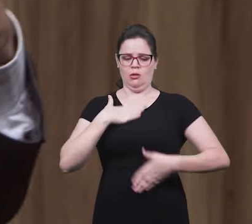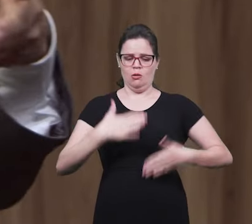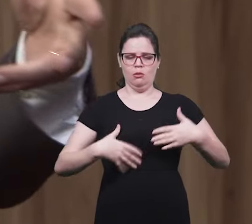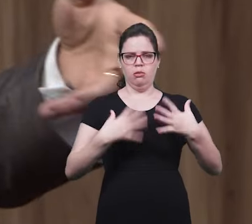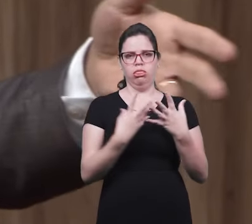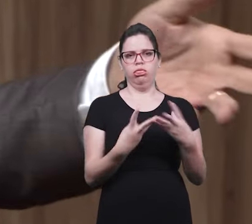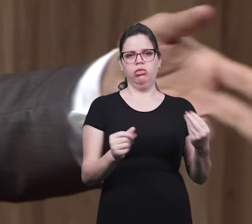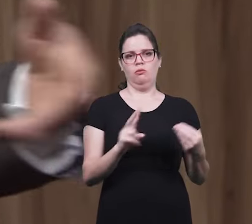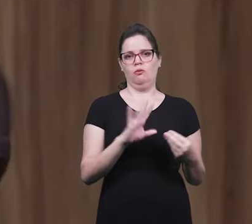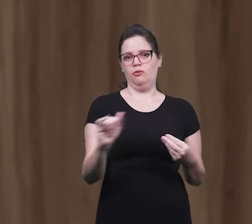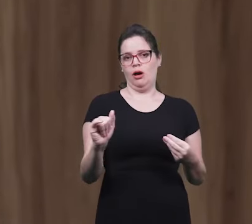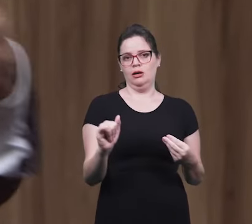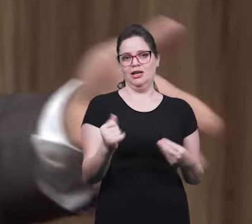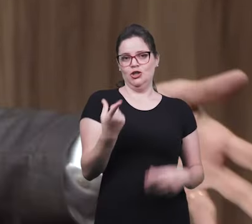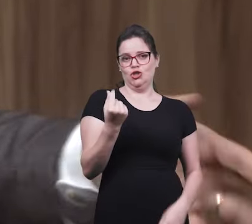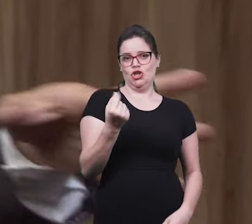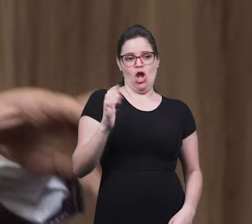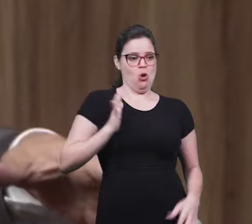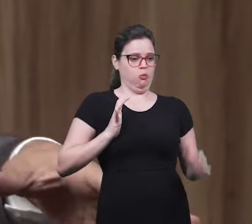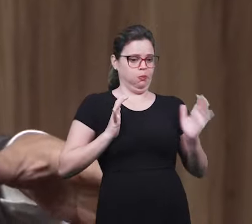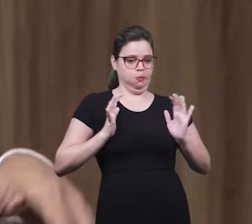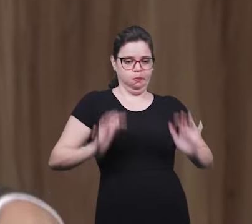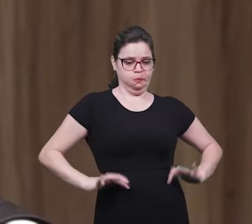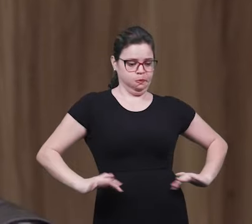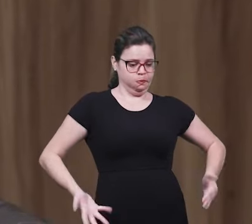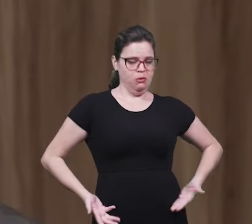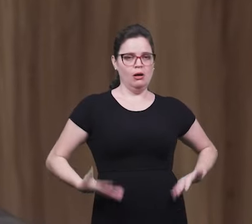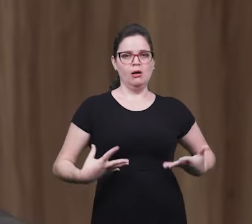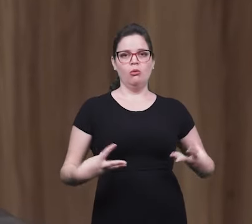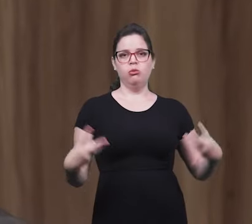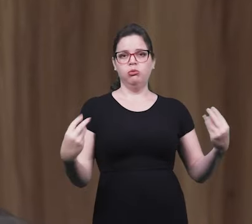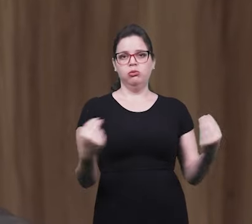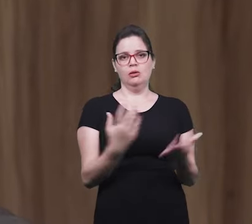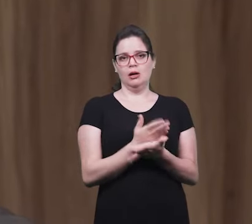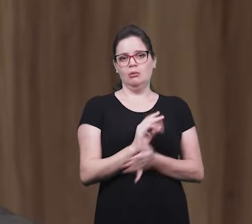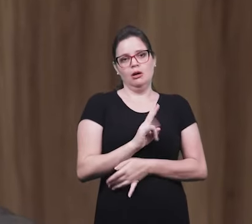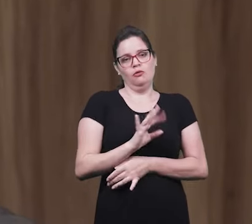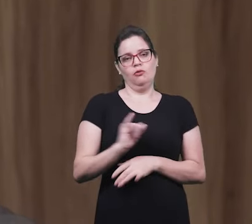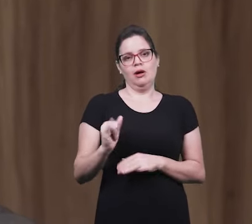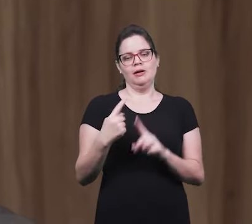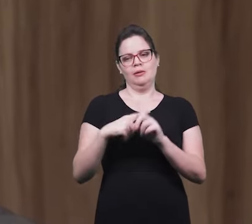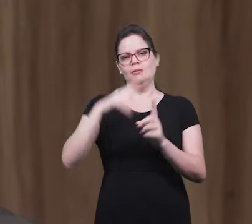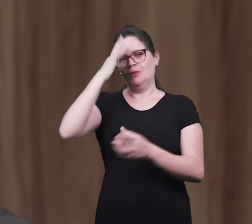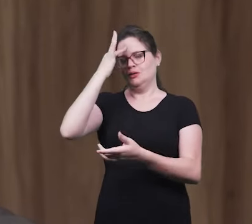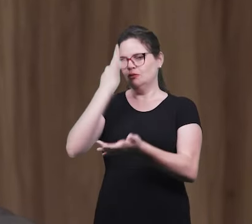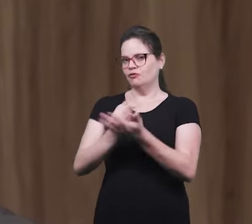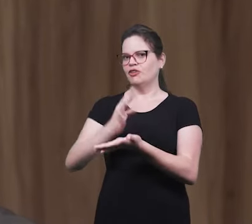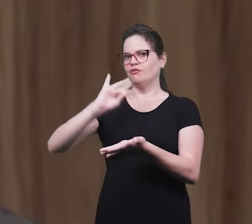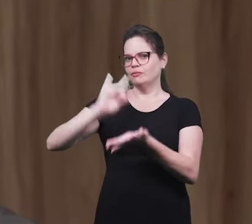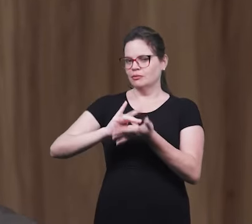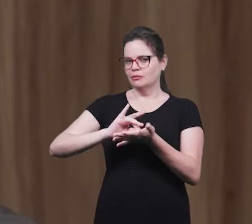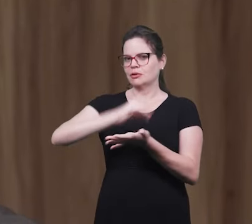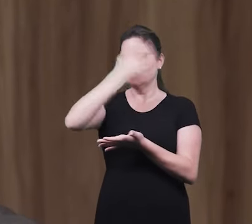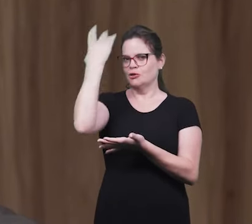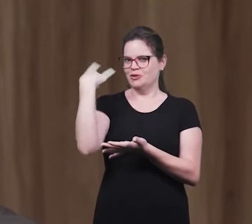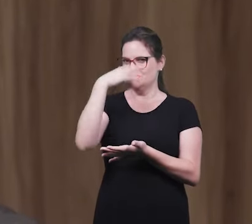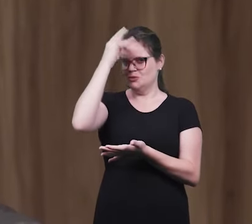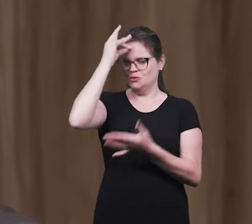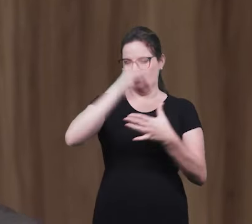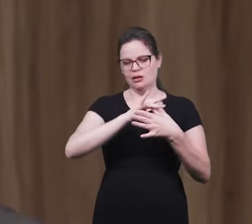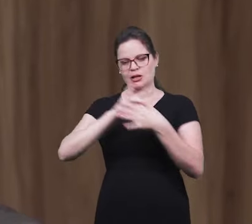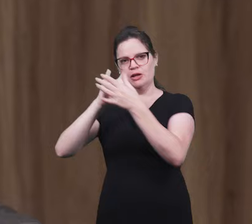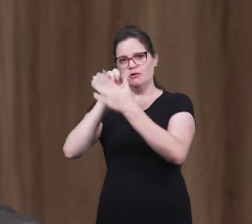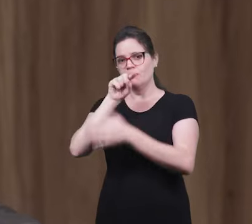nossos tesouros acumulados nessa vida também vão ficar, mas a fé verdadeira, o Espírito Santo vai